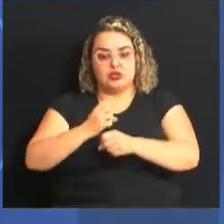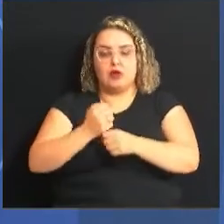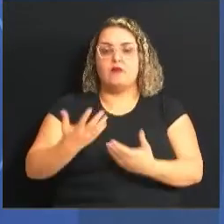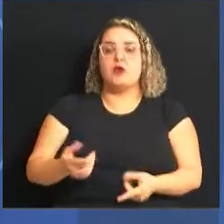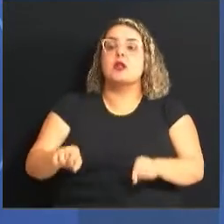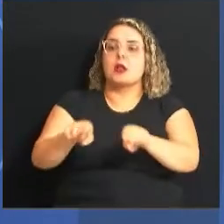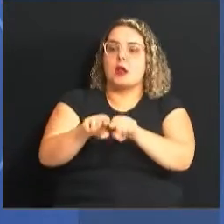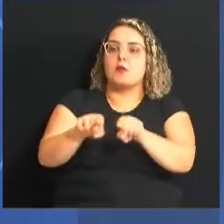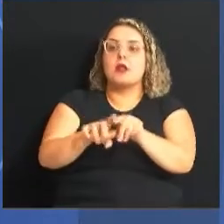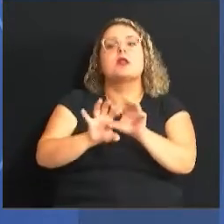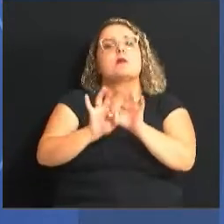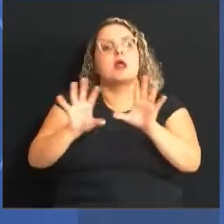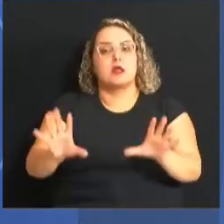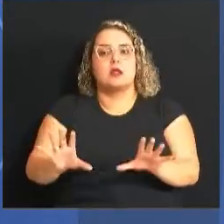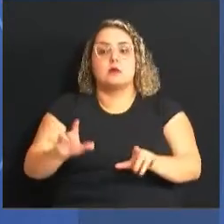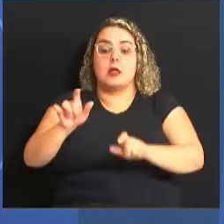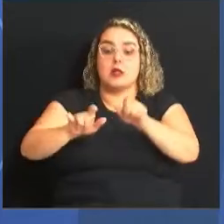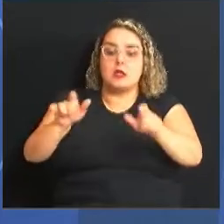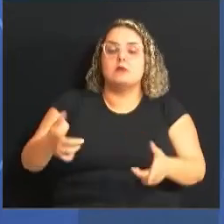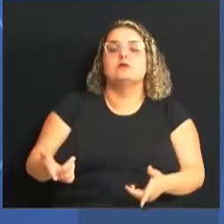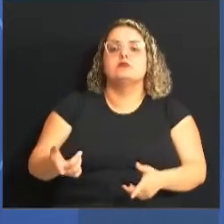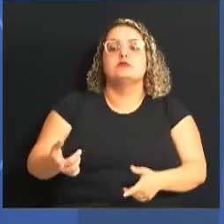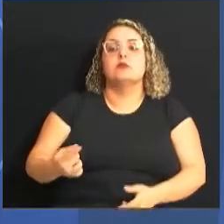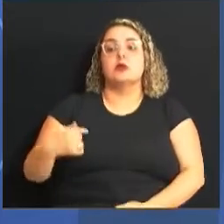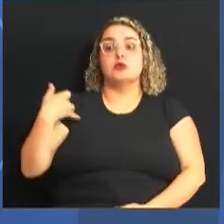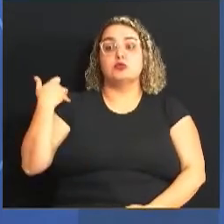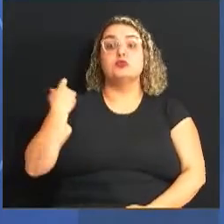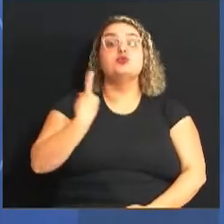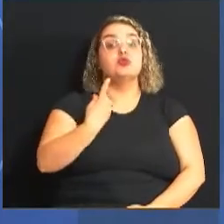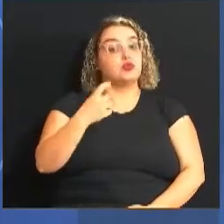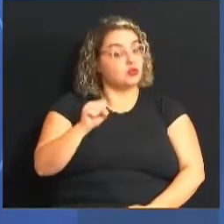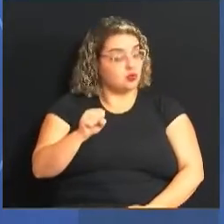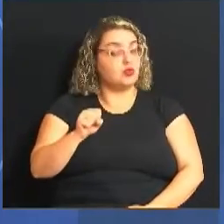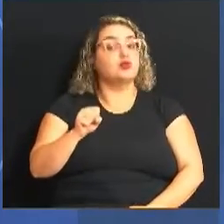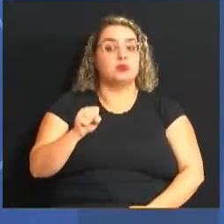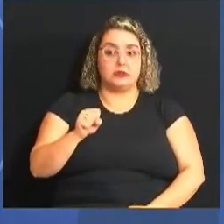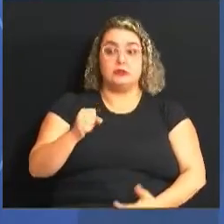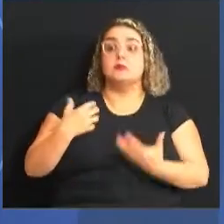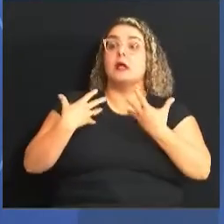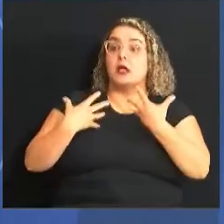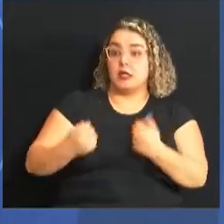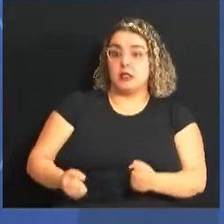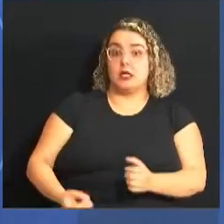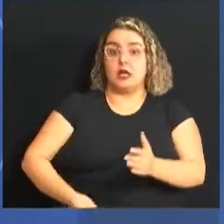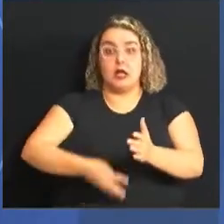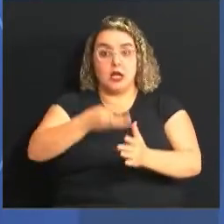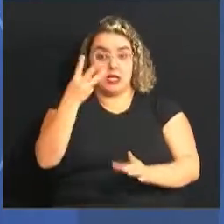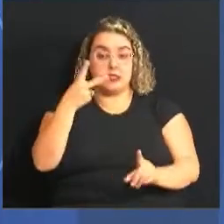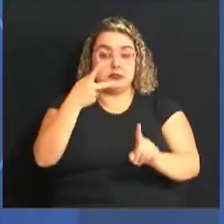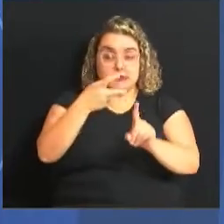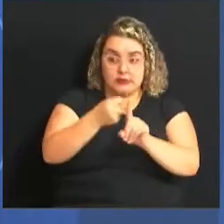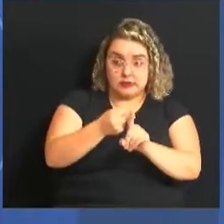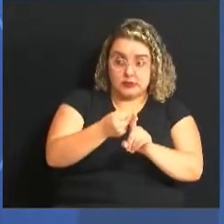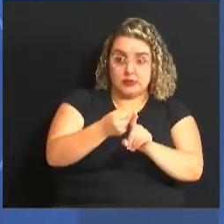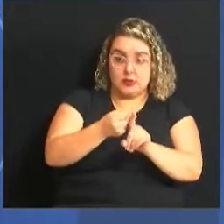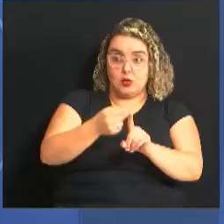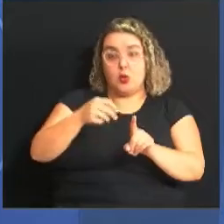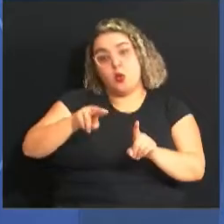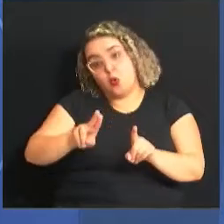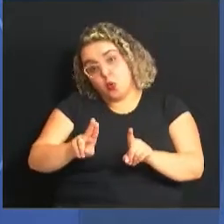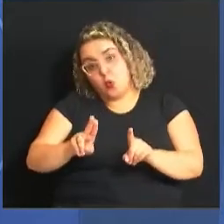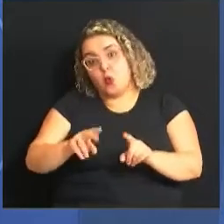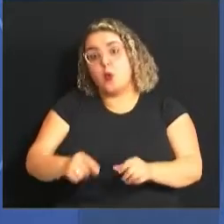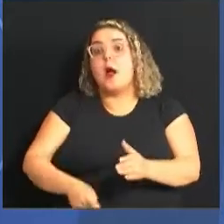também estará disponível para as pessoas a partir de 18 anos que receberam a terceira dose ou chamada primeira dose